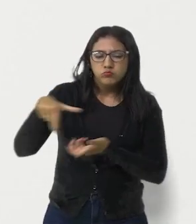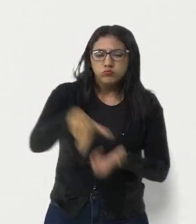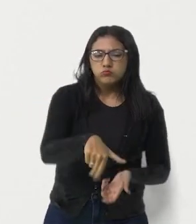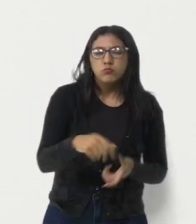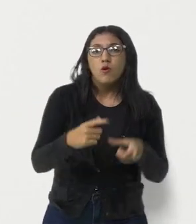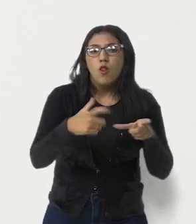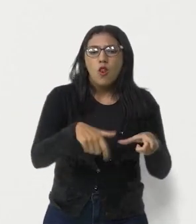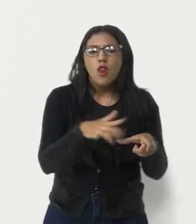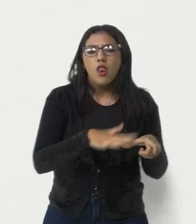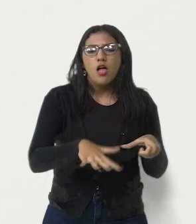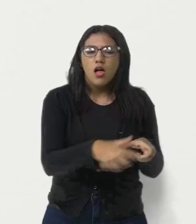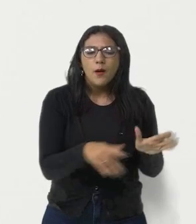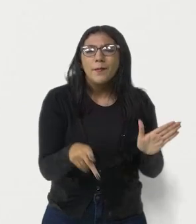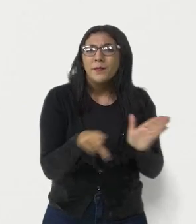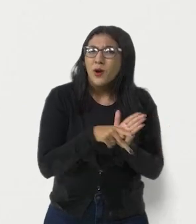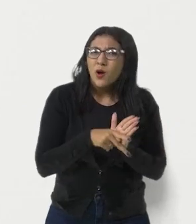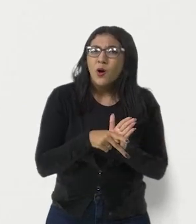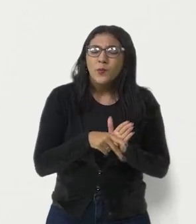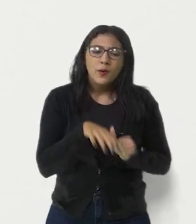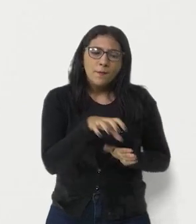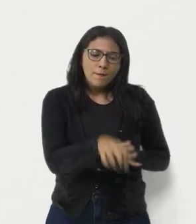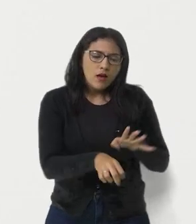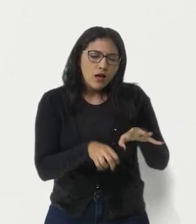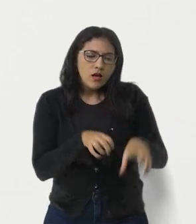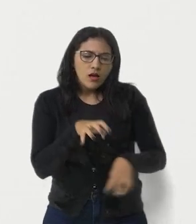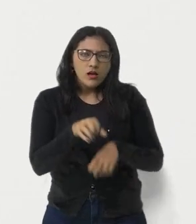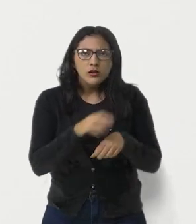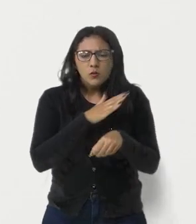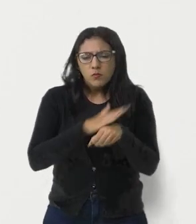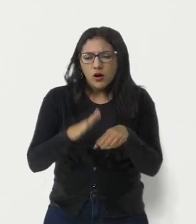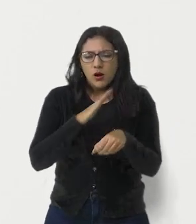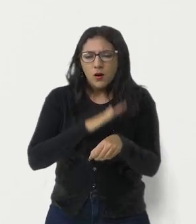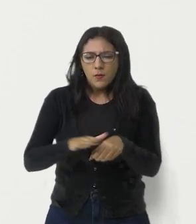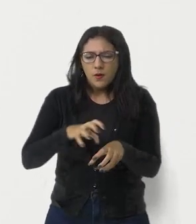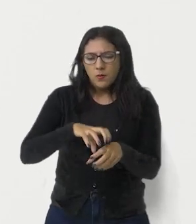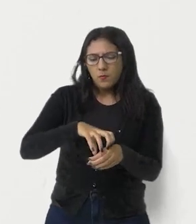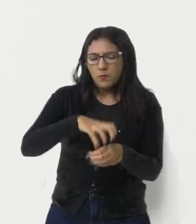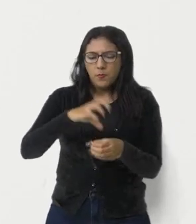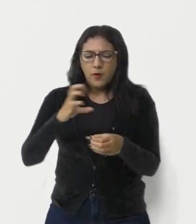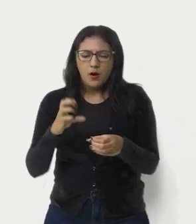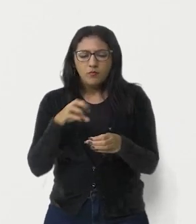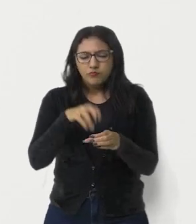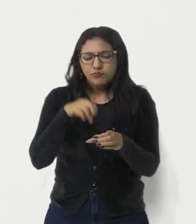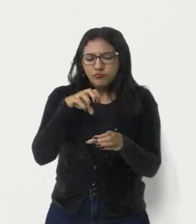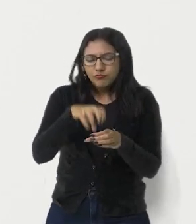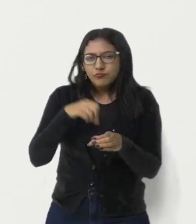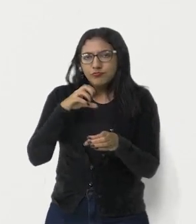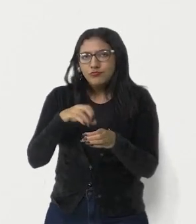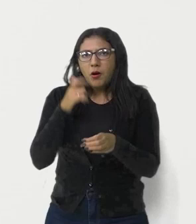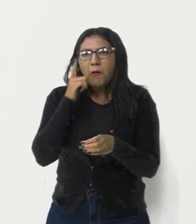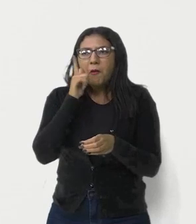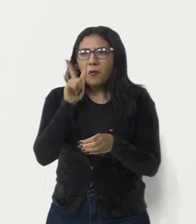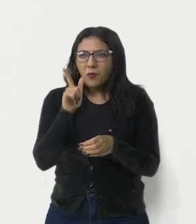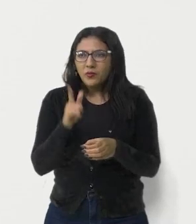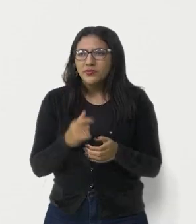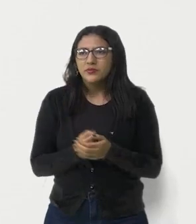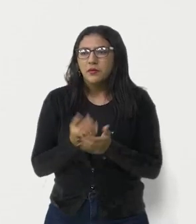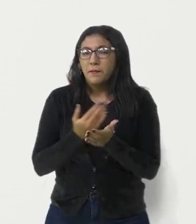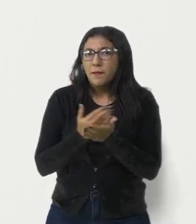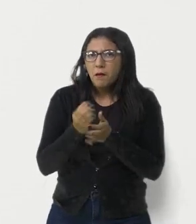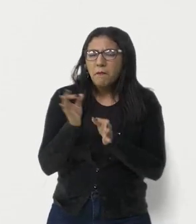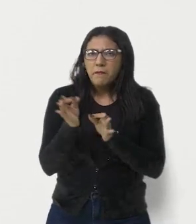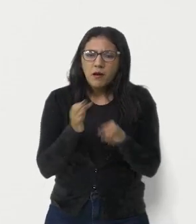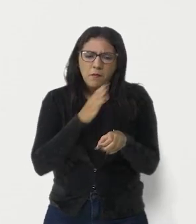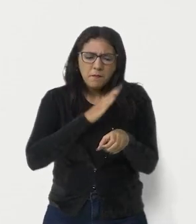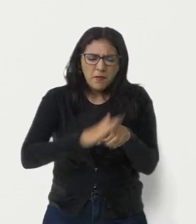chamado quebrador, que é onde eles vão, então, abrir todos esses ouriços para ter acesso à castanha. Então, ali ali inicia